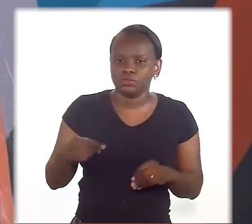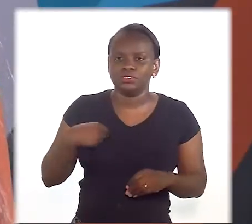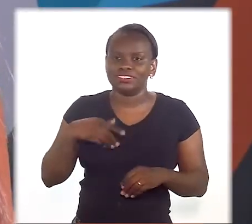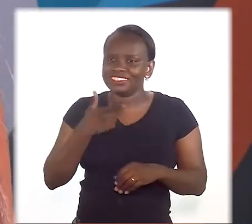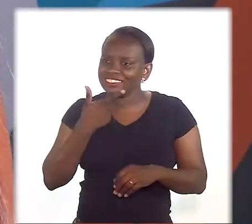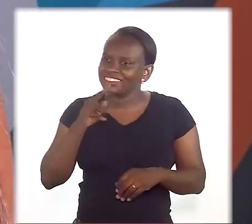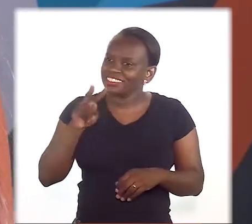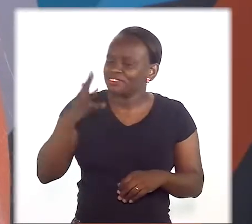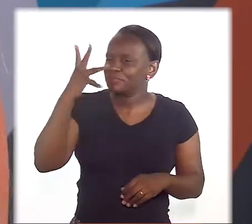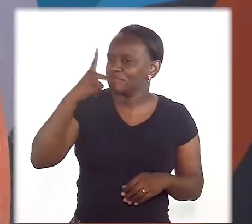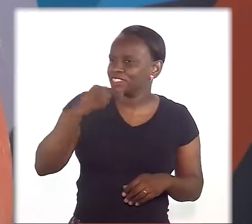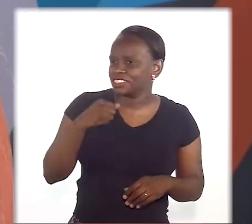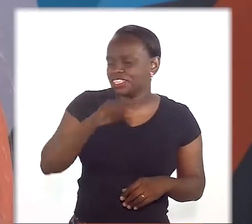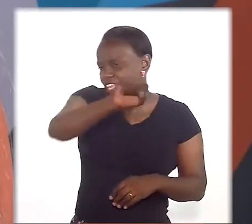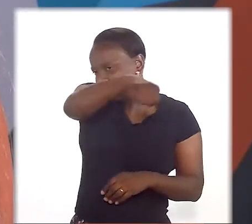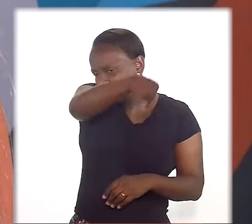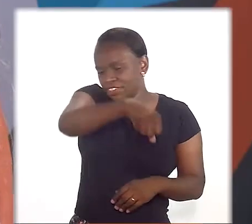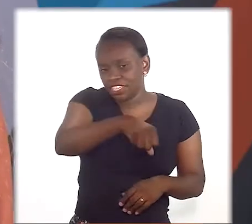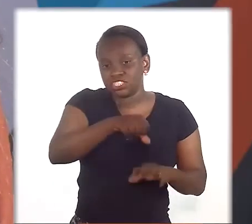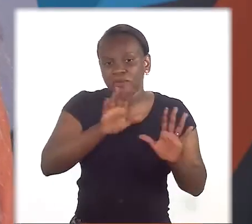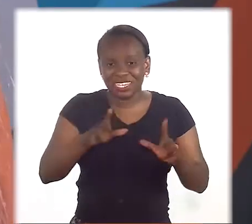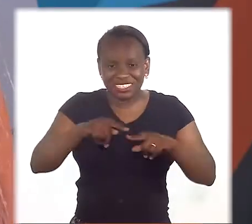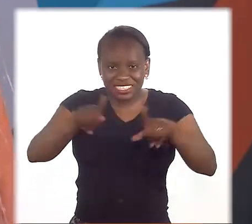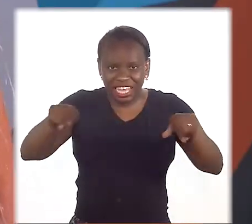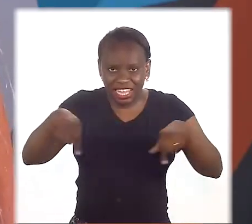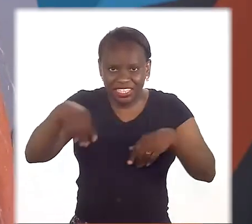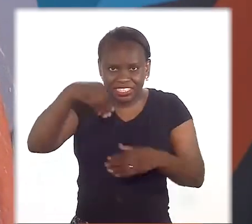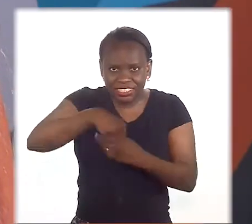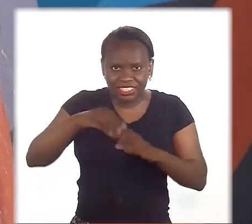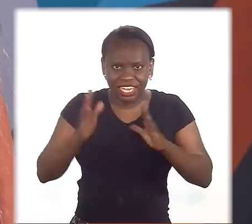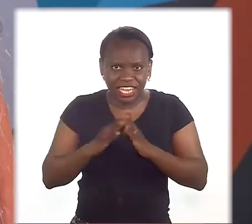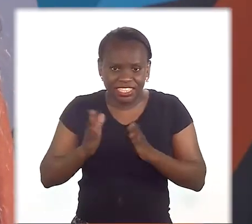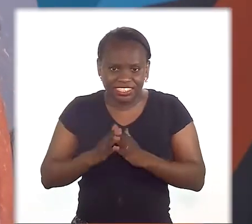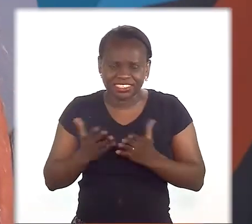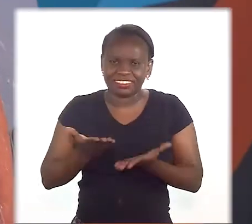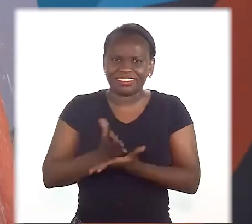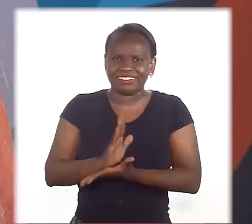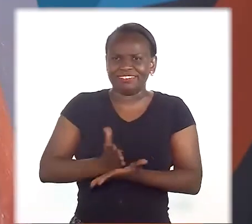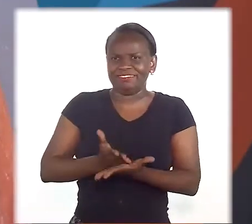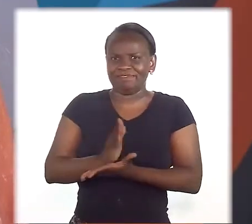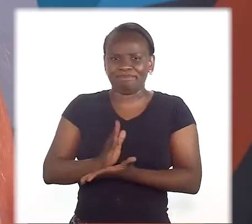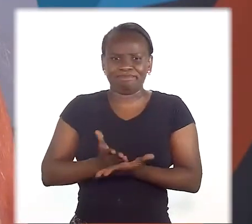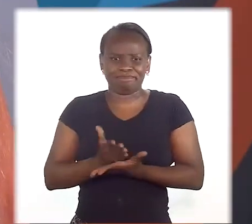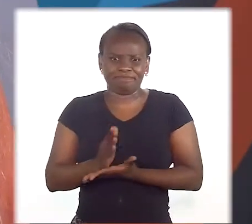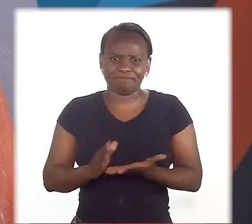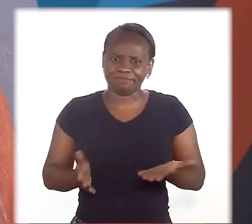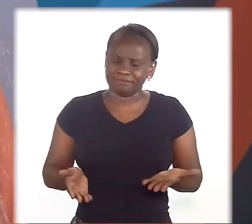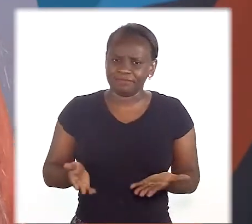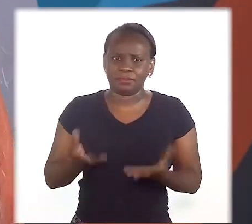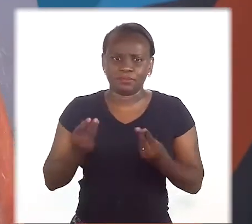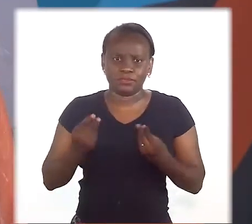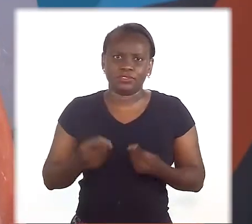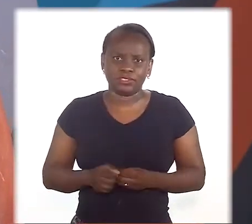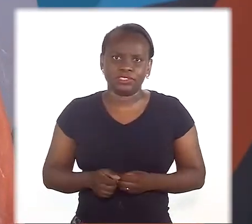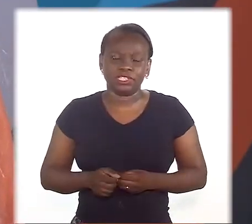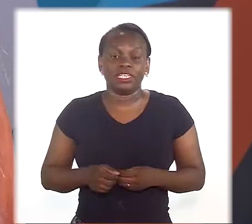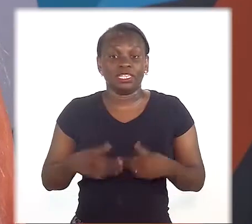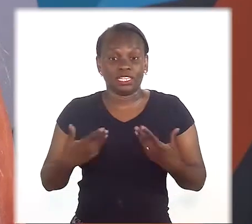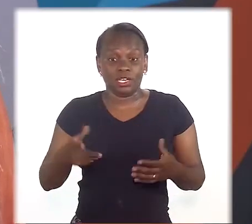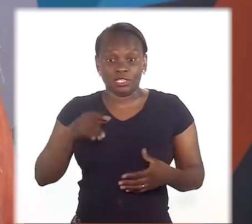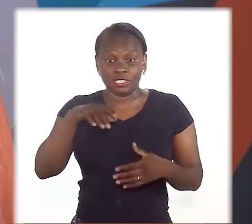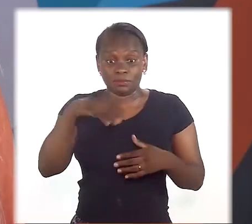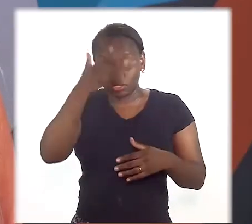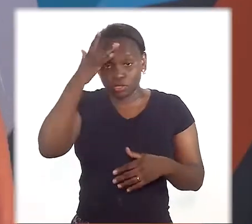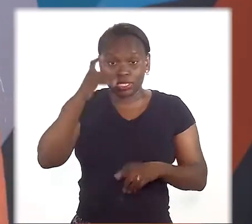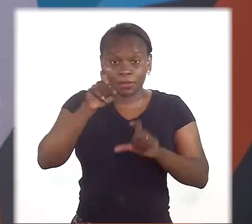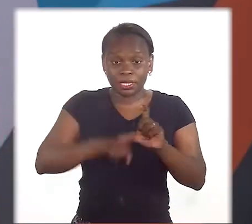todo mundo tem simpatia e ama o elefante. Só que ter na sala da sua casa é um incômodo enorme e incomoda muito, né? Então,